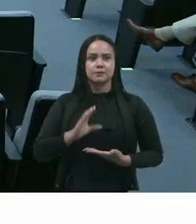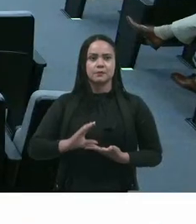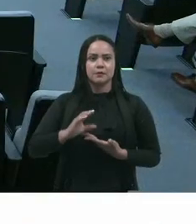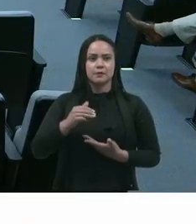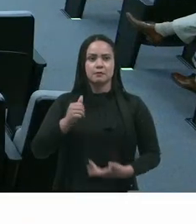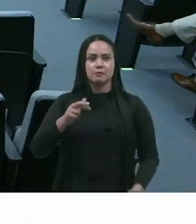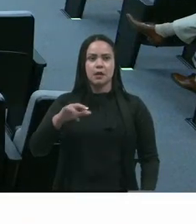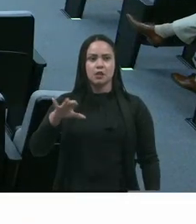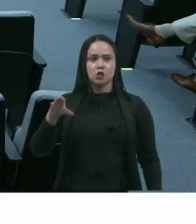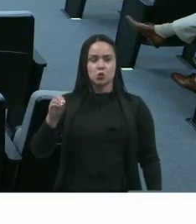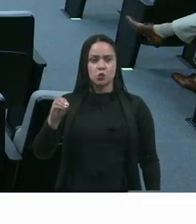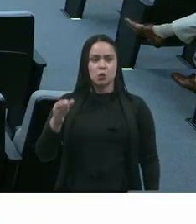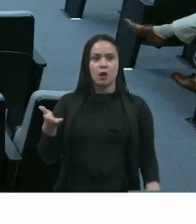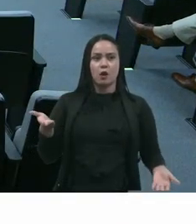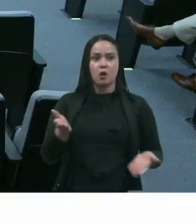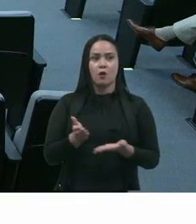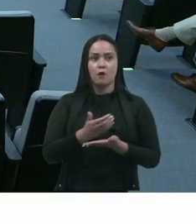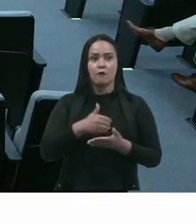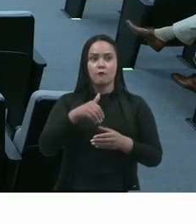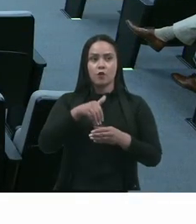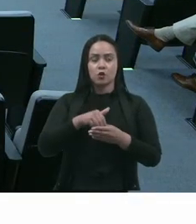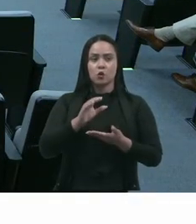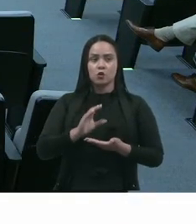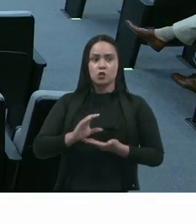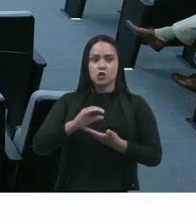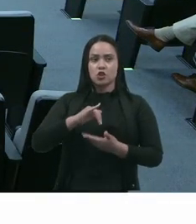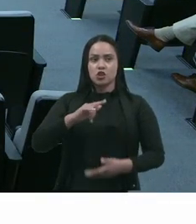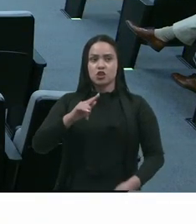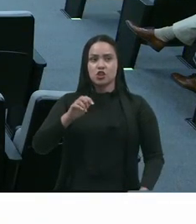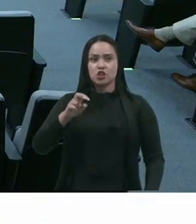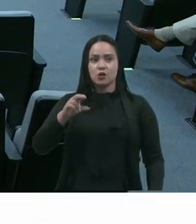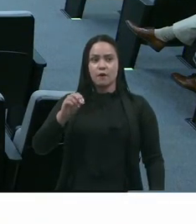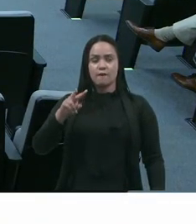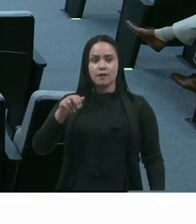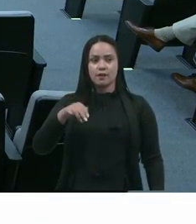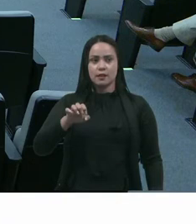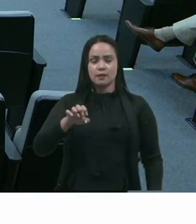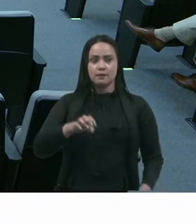conselheiro Márcio e colho o voto do conselheiro Giovanni Olson.